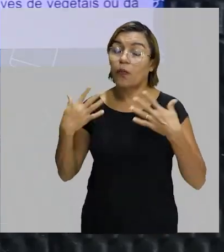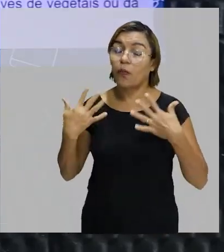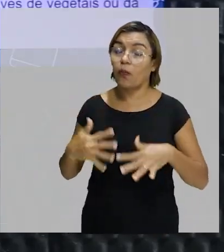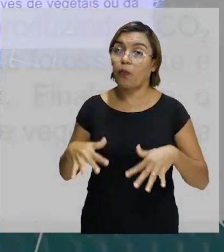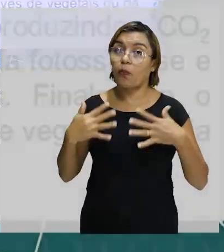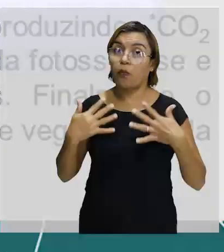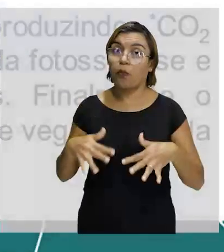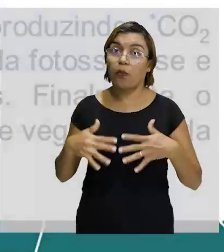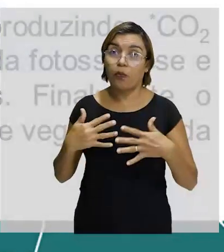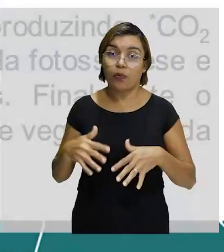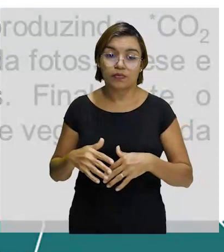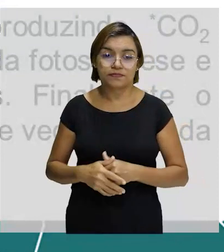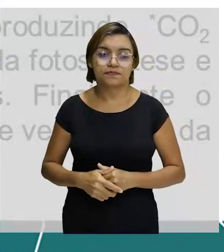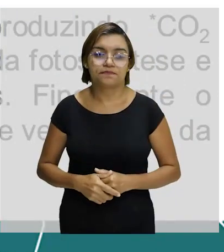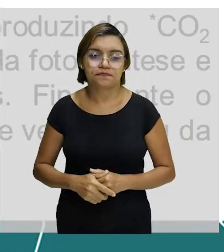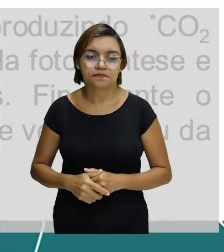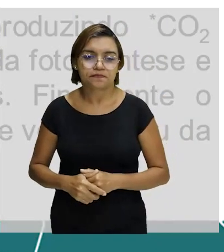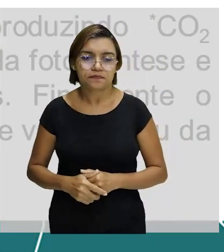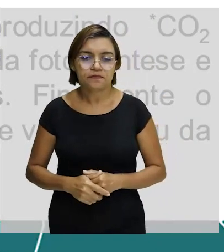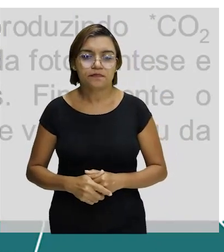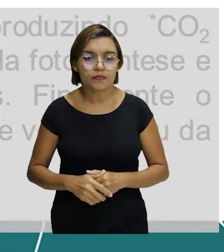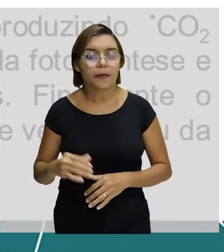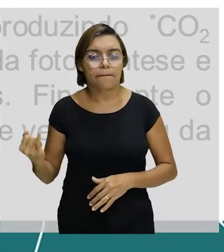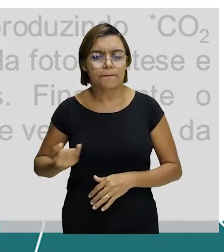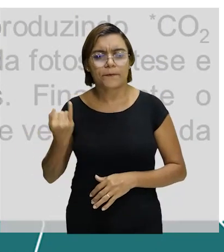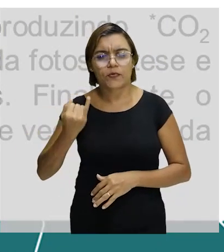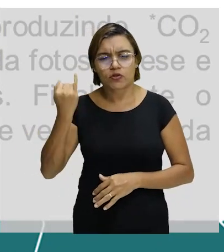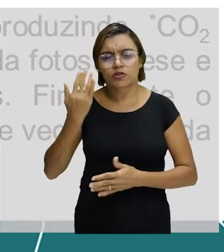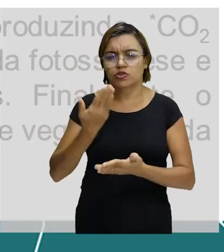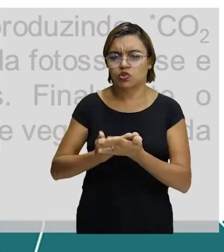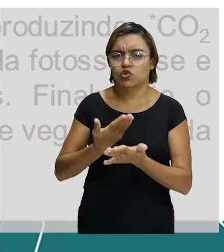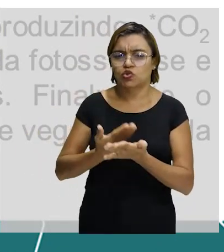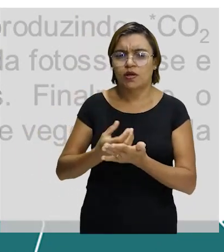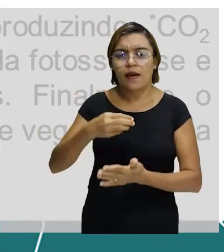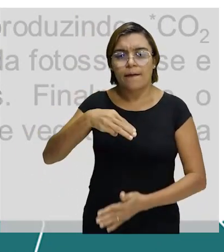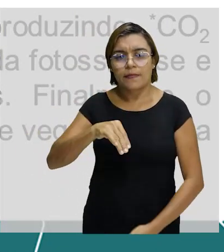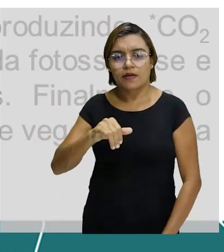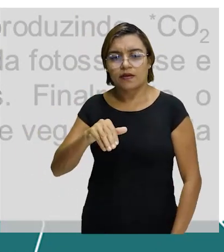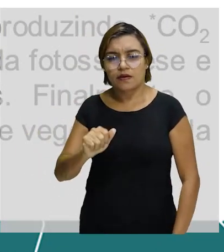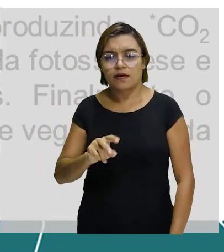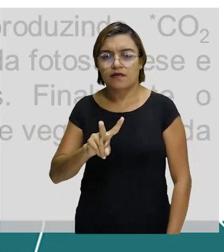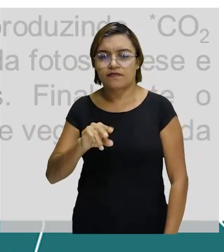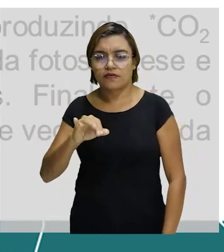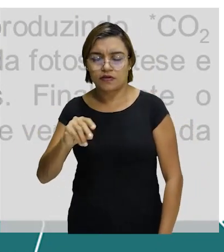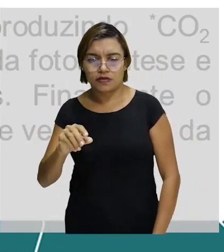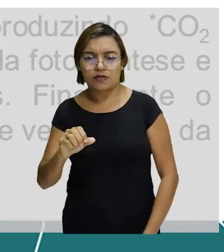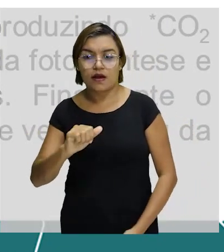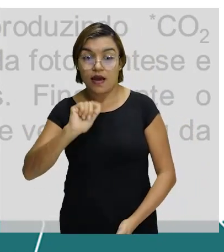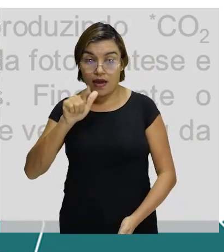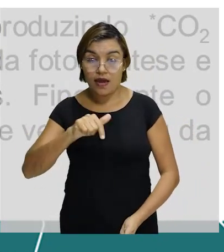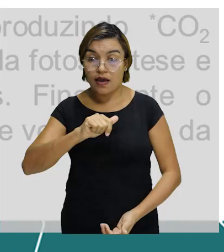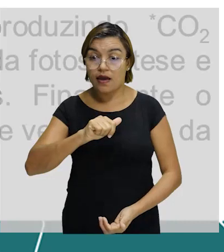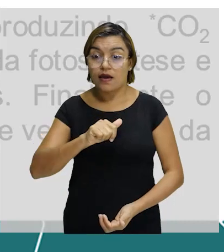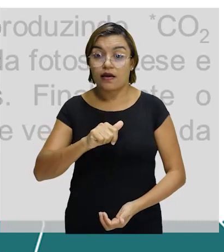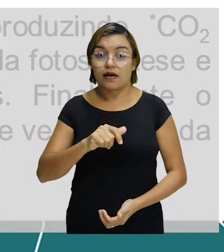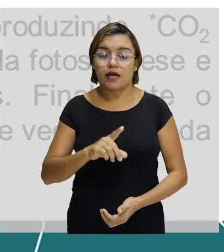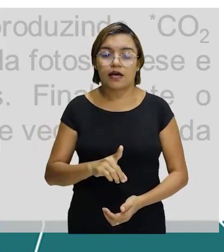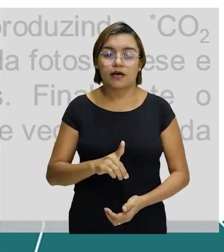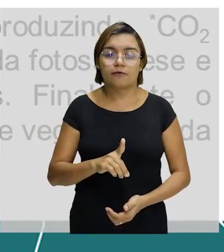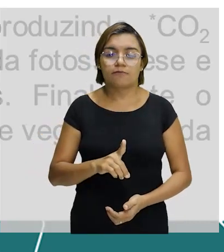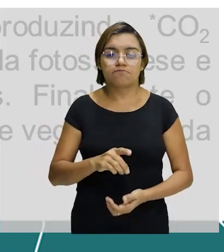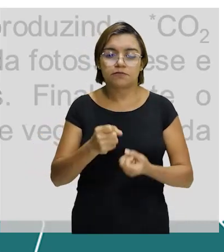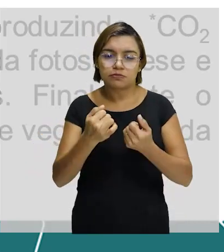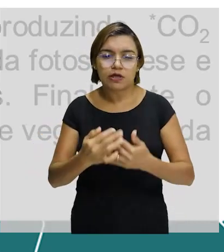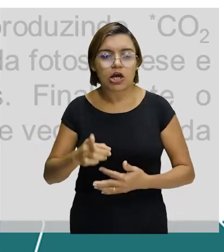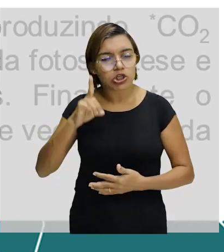caramba. Uma aplicação muito importante do estudo da meia-vida é a datação de fósseis, como foi citado